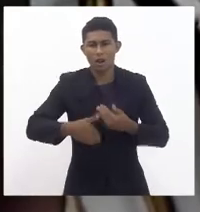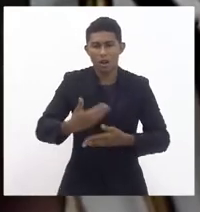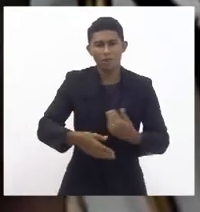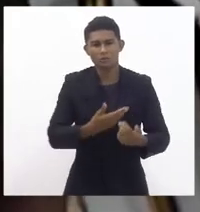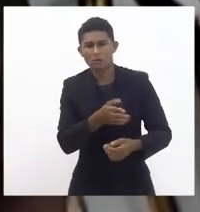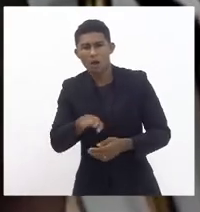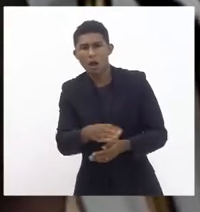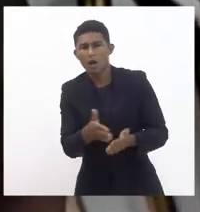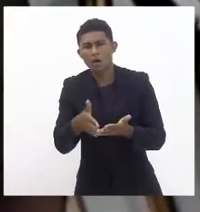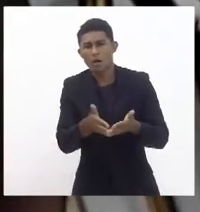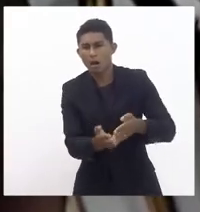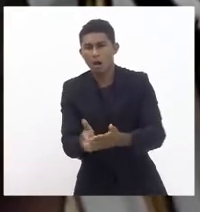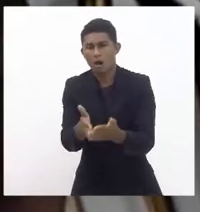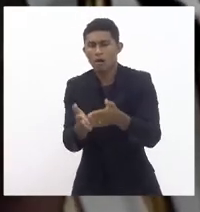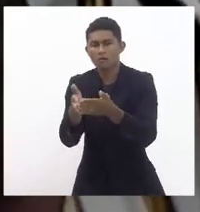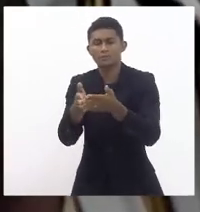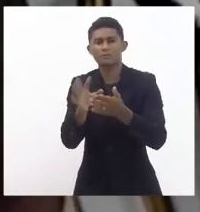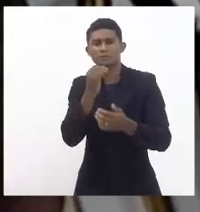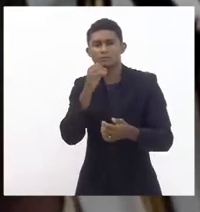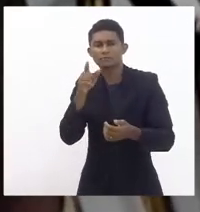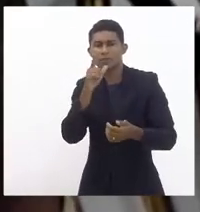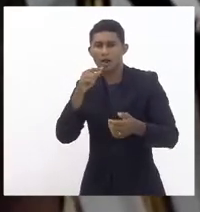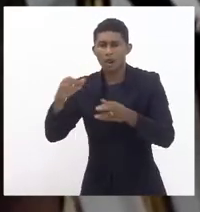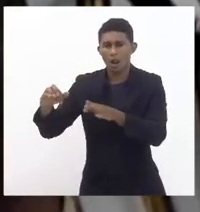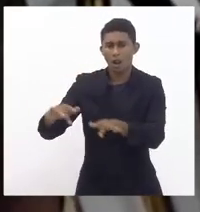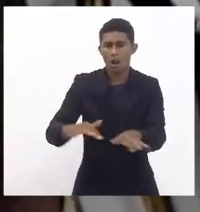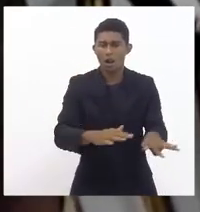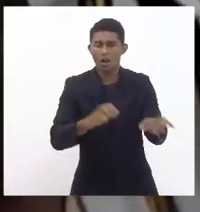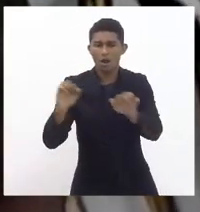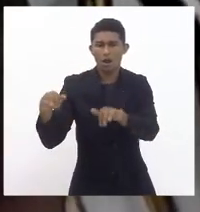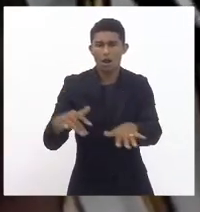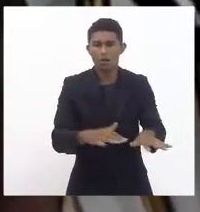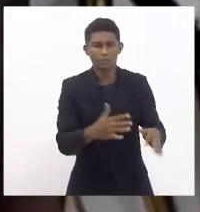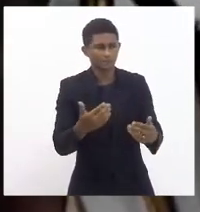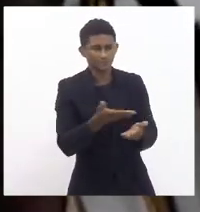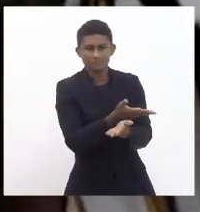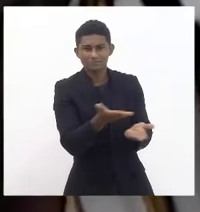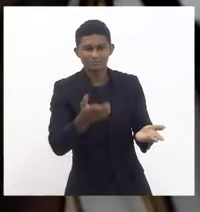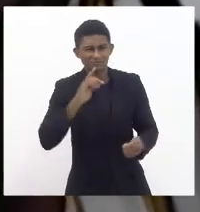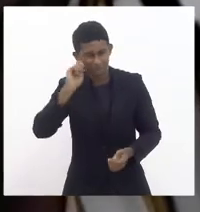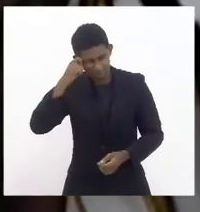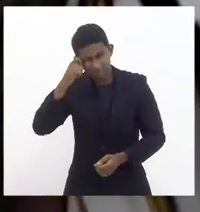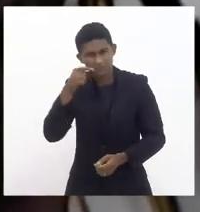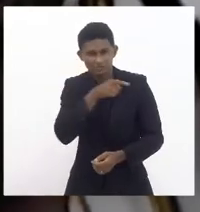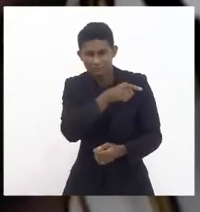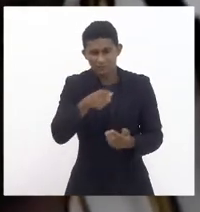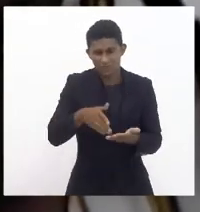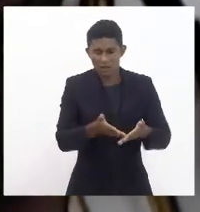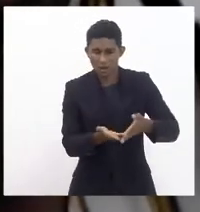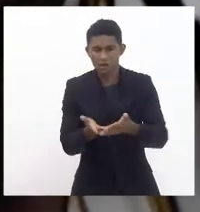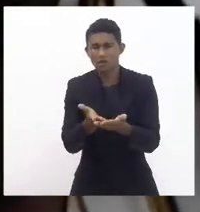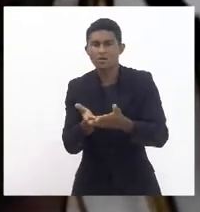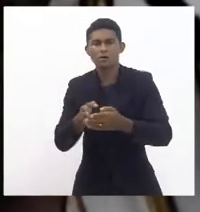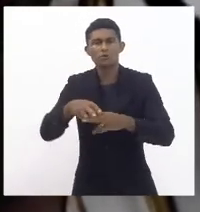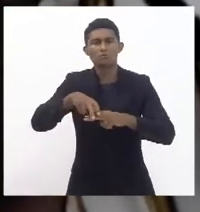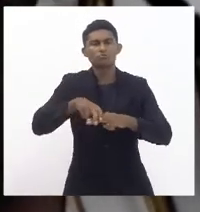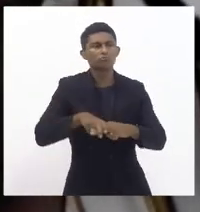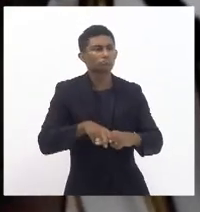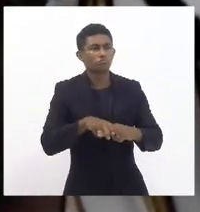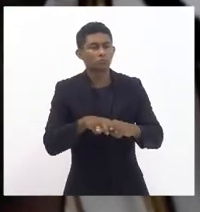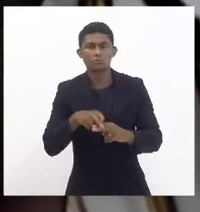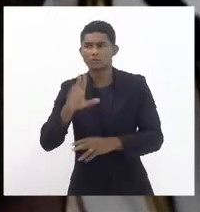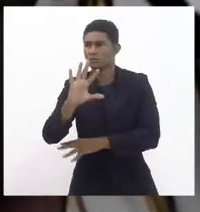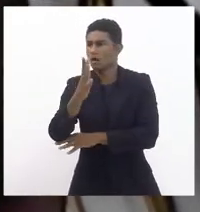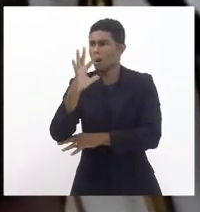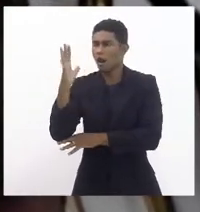do rio mais um Remanso nas águas do Andirá acabou com os da Várzea esse repouso escuta eles são os vírus